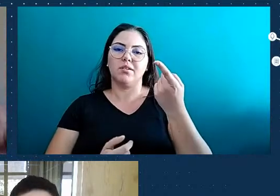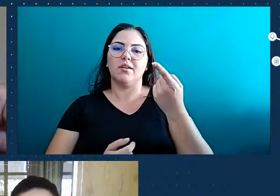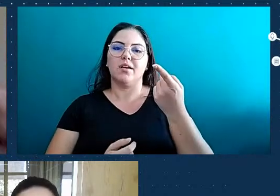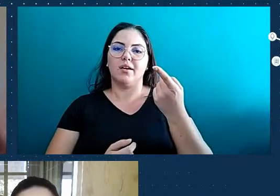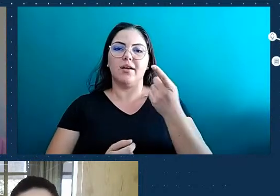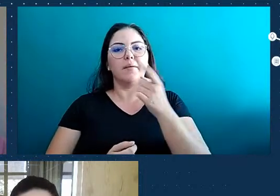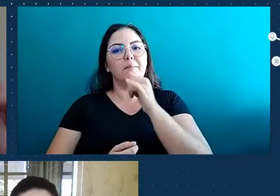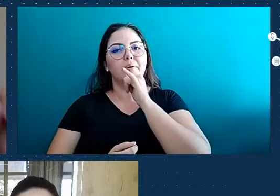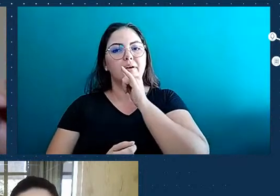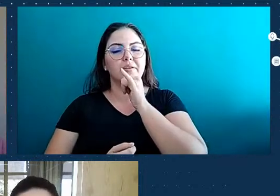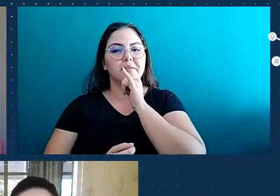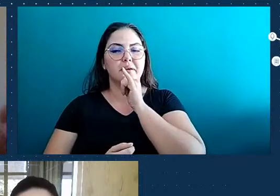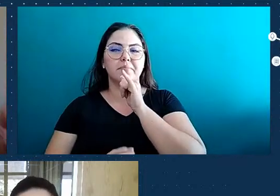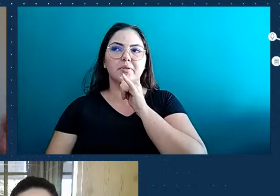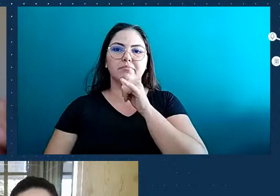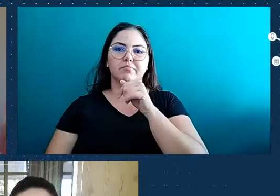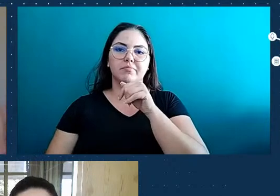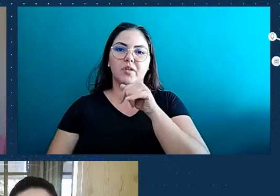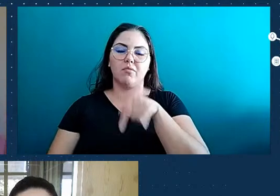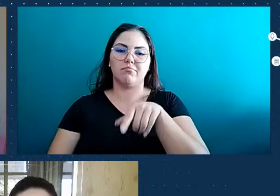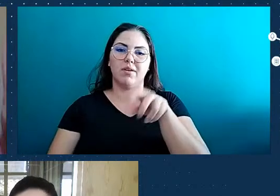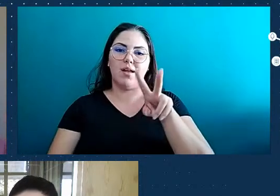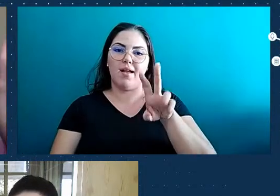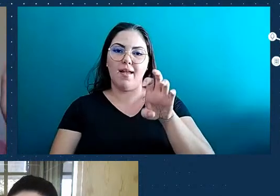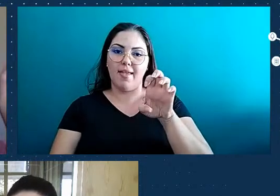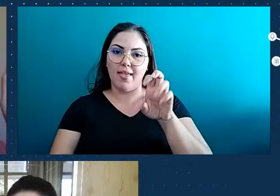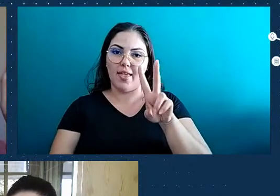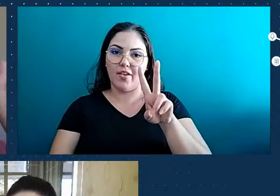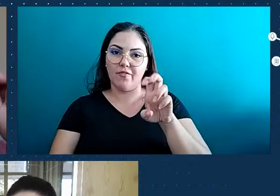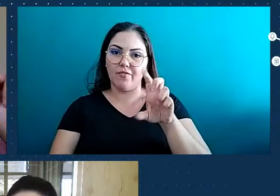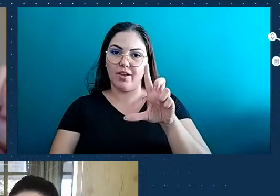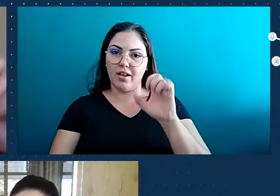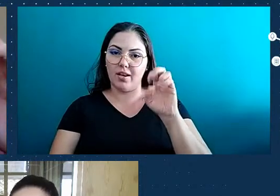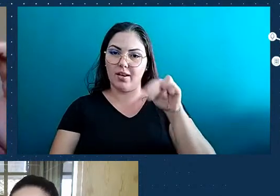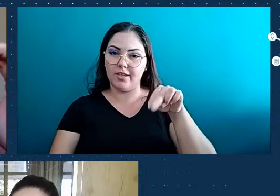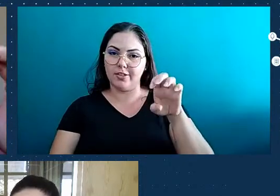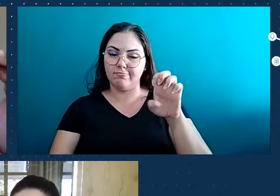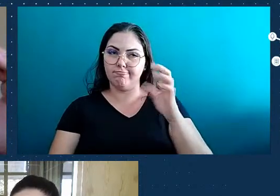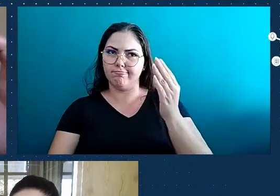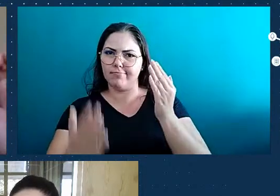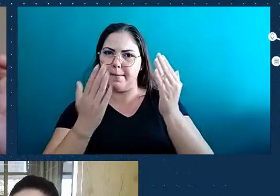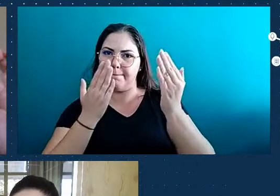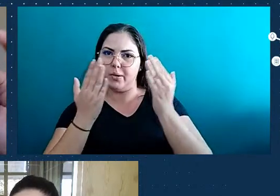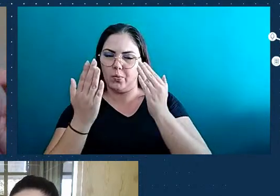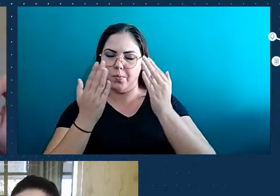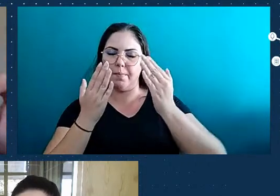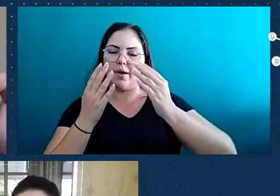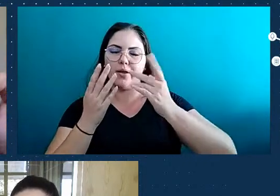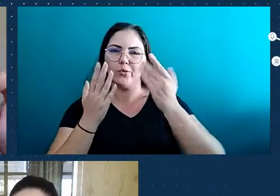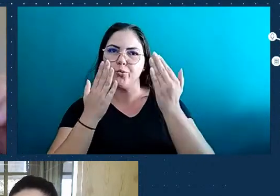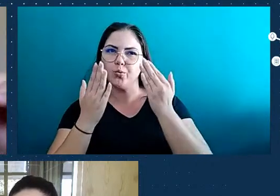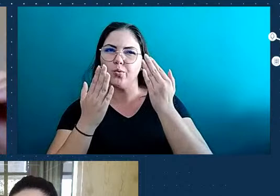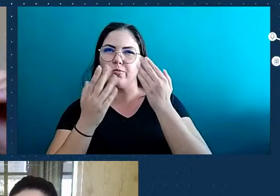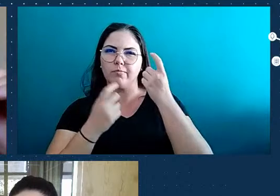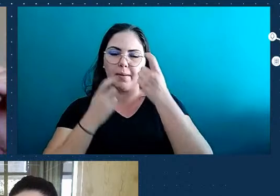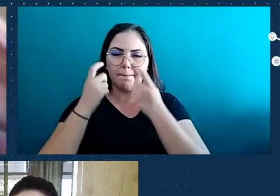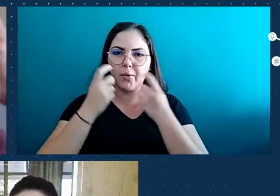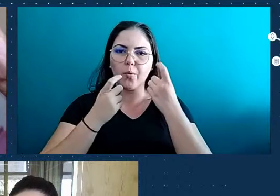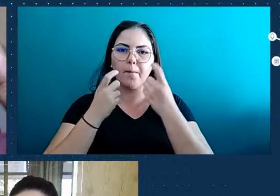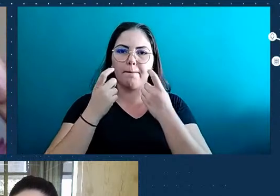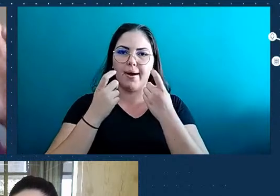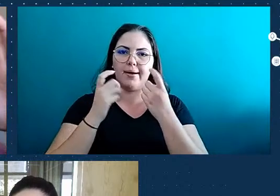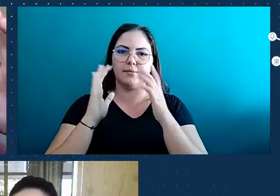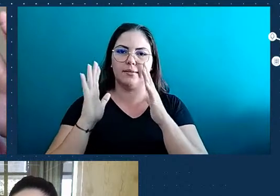Agora, no sentido que talvez a Eveline esteja trazendo e a preocupação dos outros, realmente, né? Se a gente for